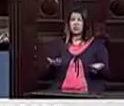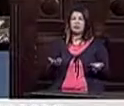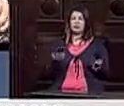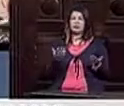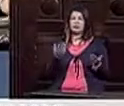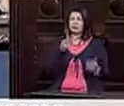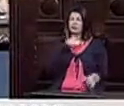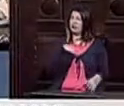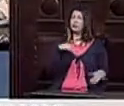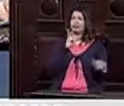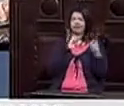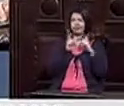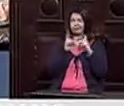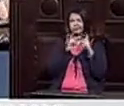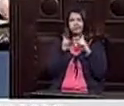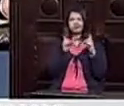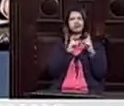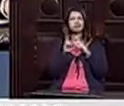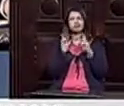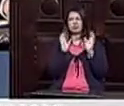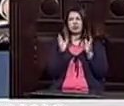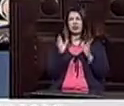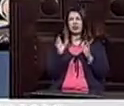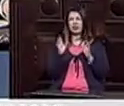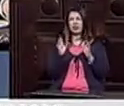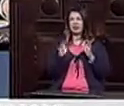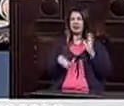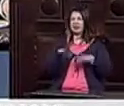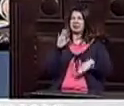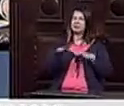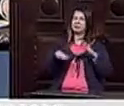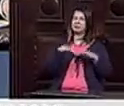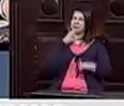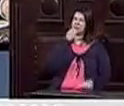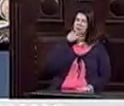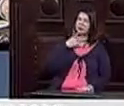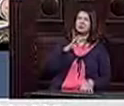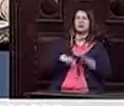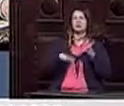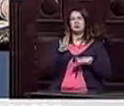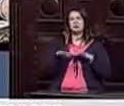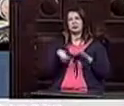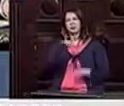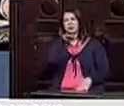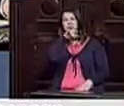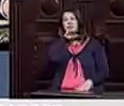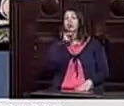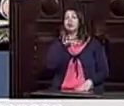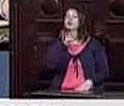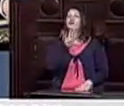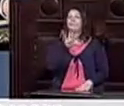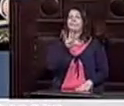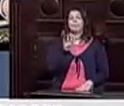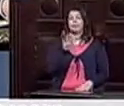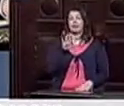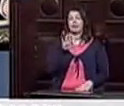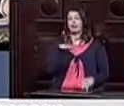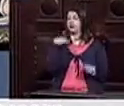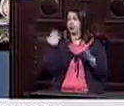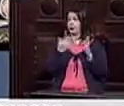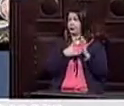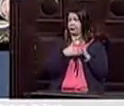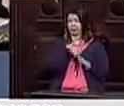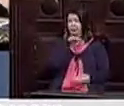gente discutia, né, que nem todo incentivo é bom, nem todo incentivo é ruim, o problema é que demoniza tudo e aí tudo se torna